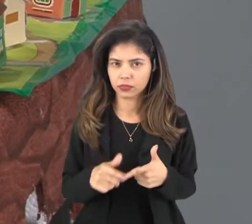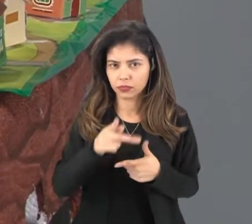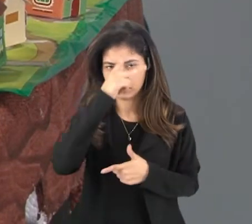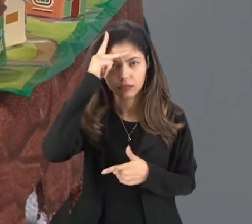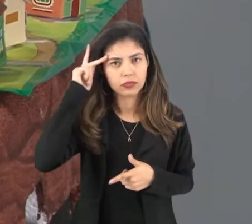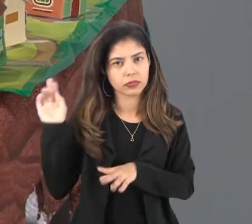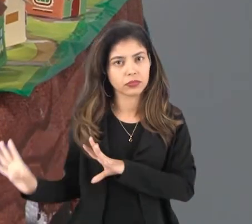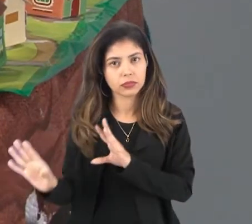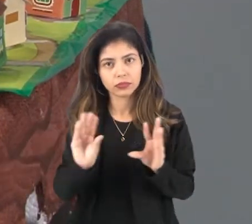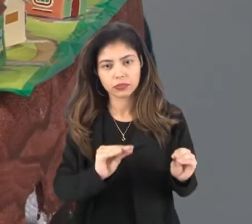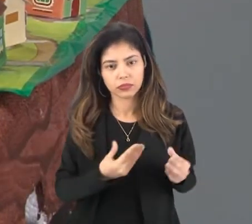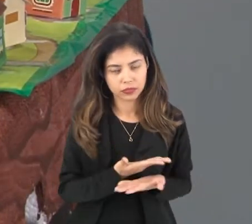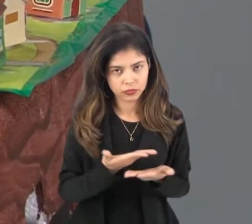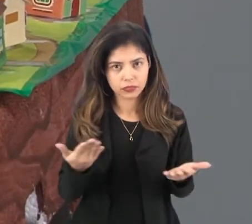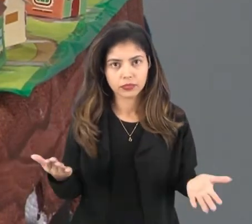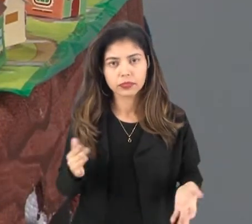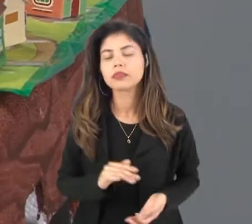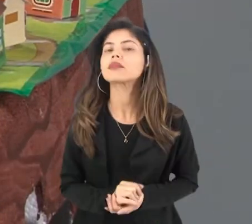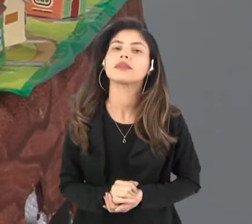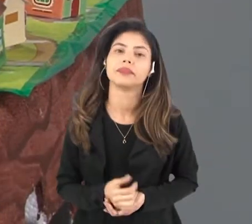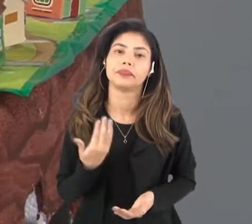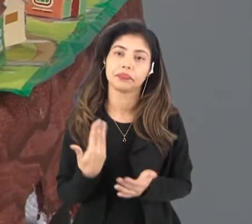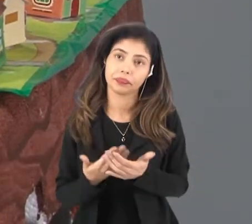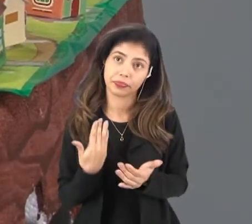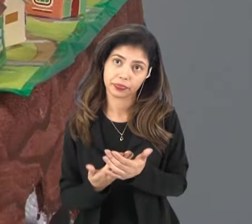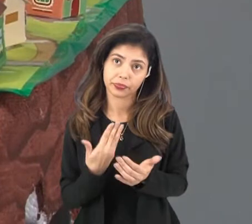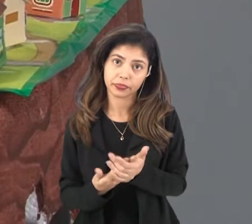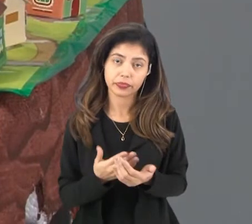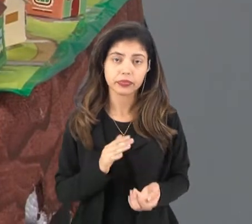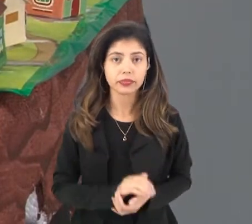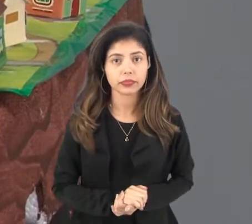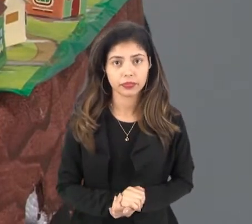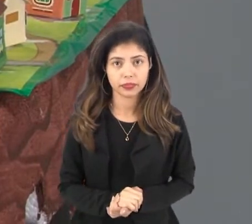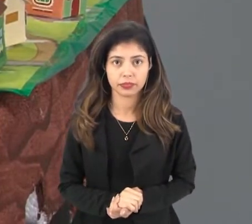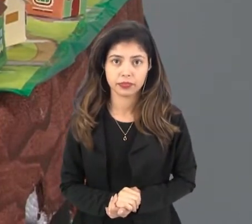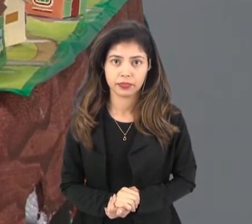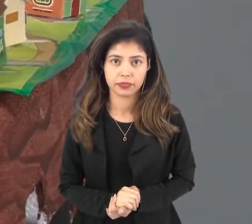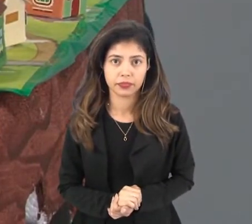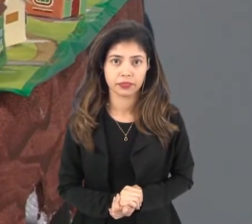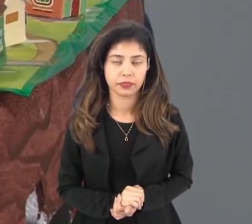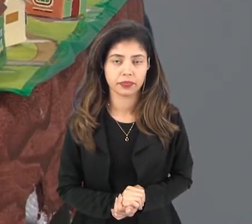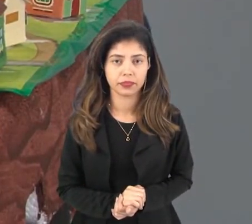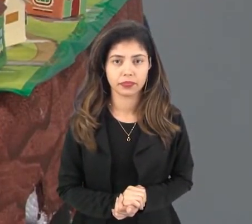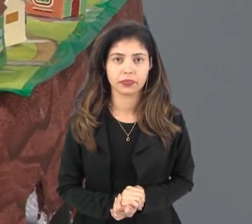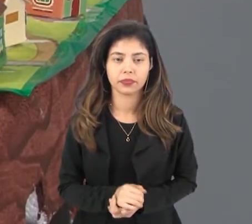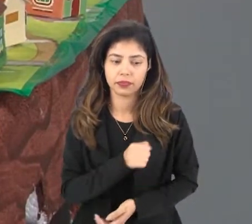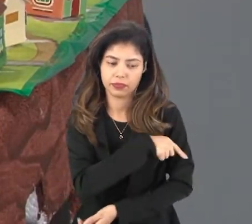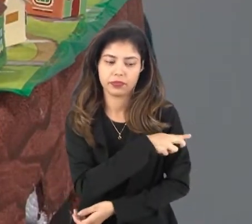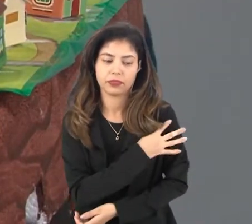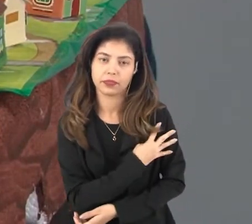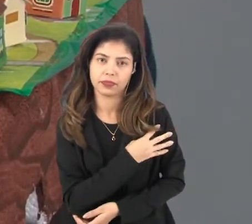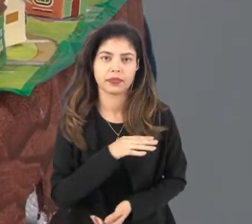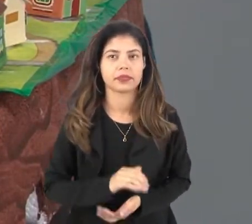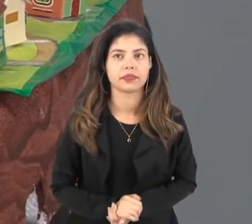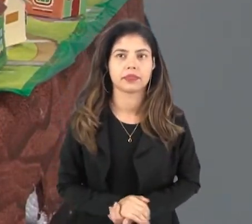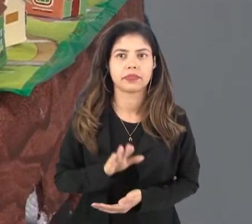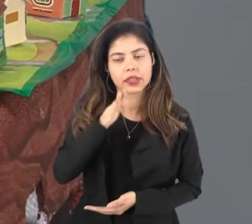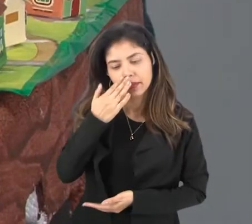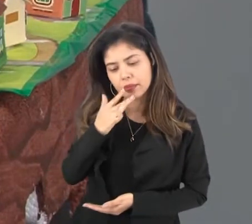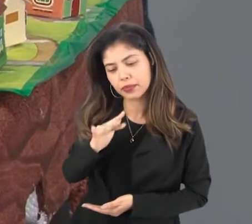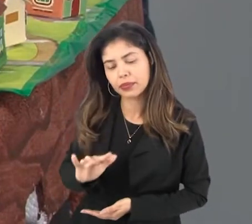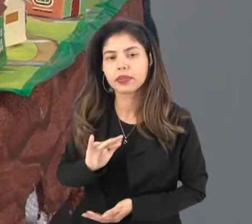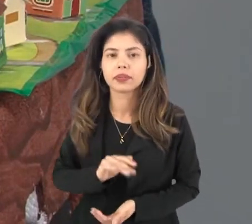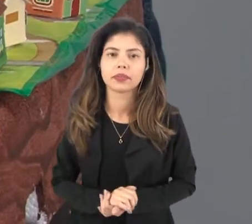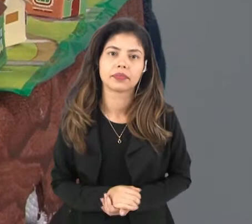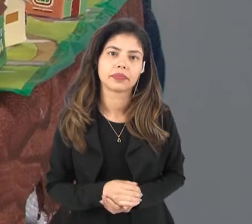virem para cá? Para vir para estudar, né? Alguns vieram estudar aqui o fundamental, vieram estudar desde o fundamentalzinho, os pais